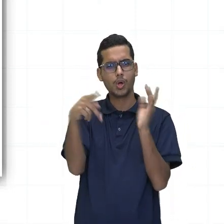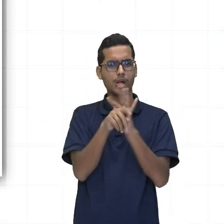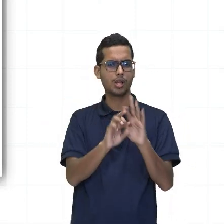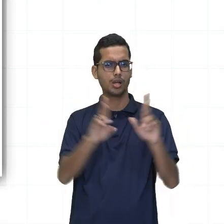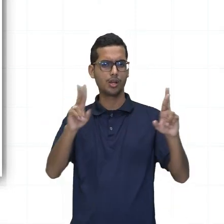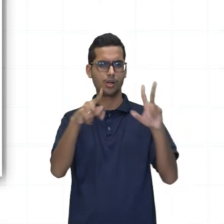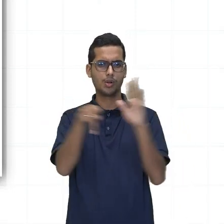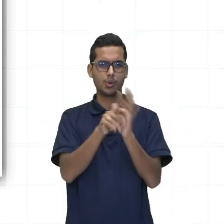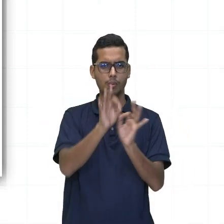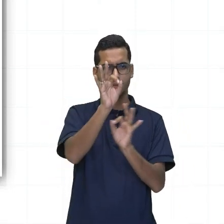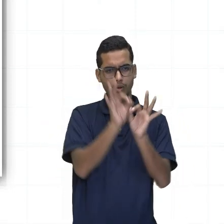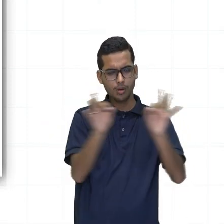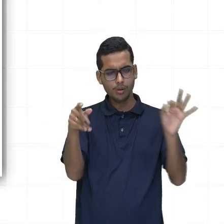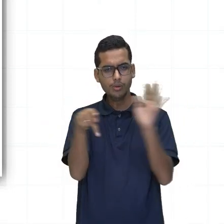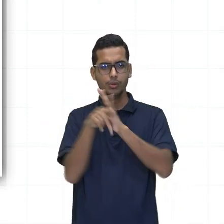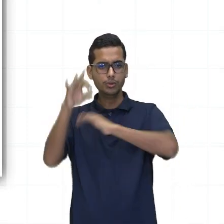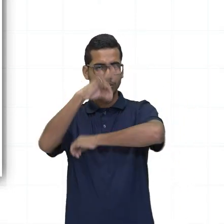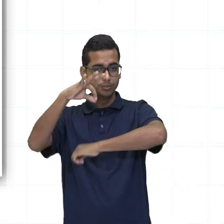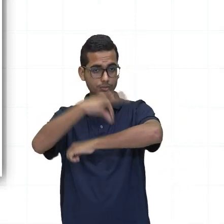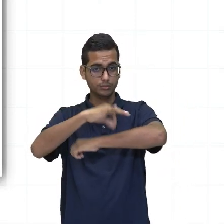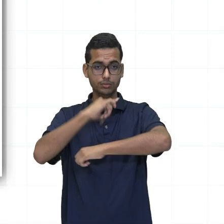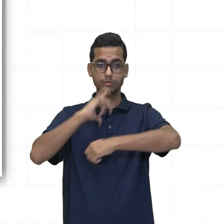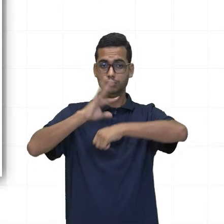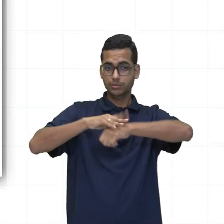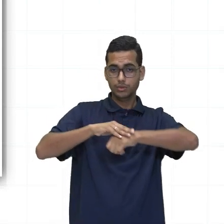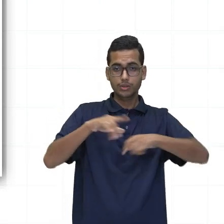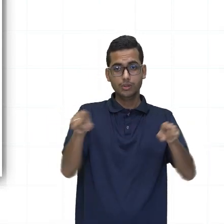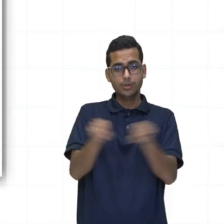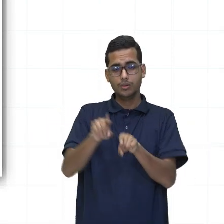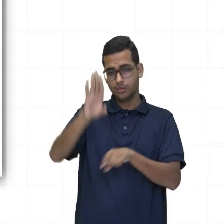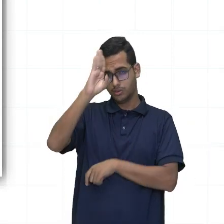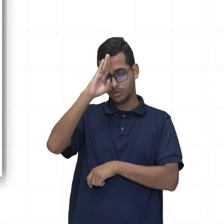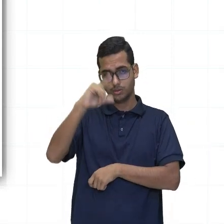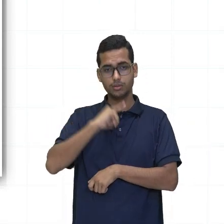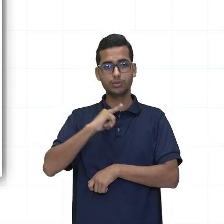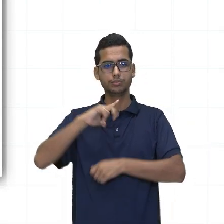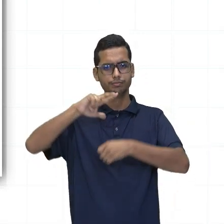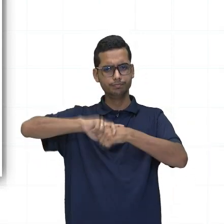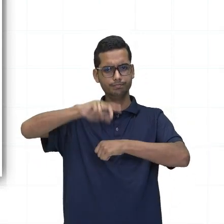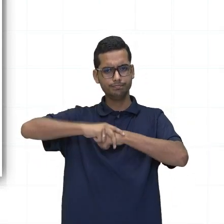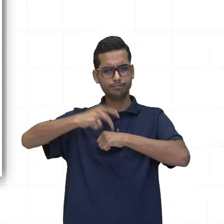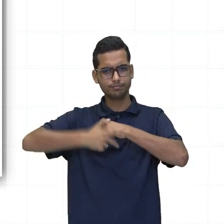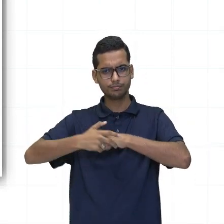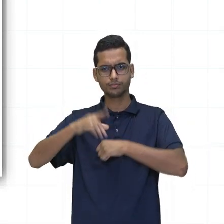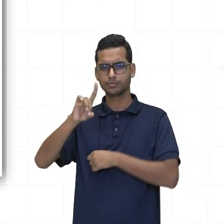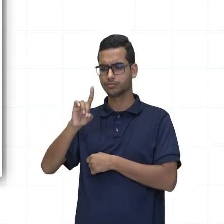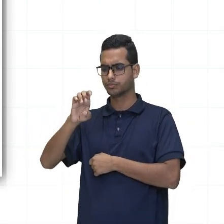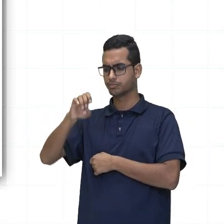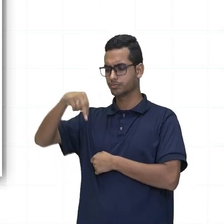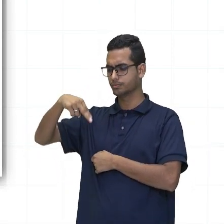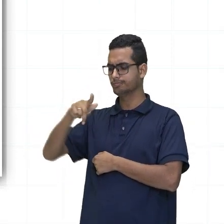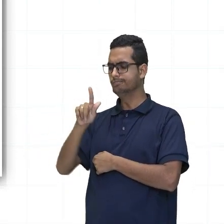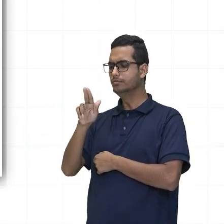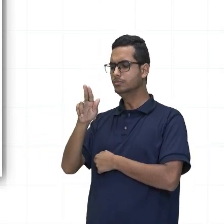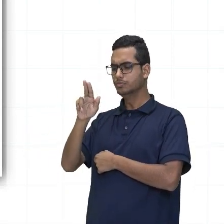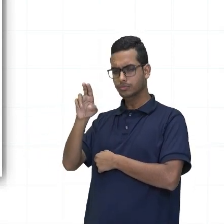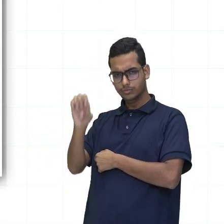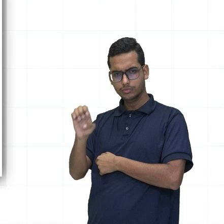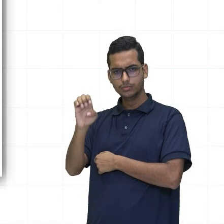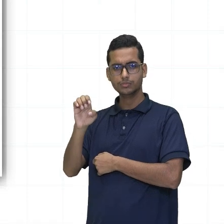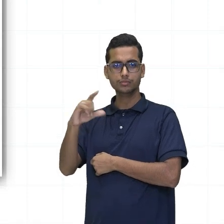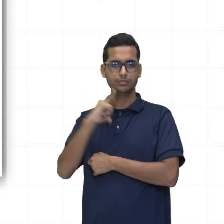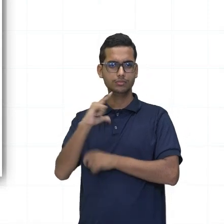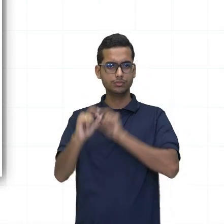causam doenças, principalmente aqueles que causam a dengue, né? Então, a gente observa aí que nós temos